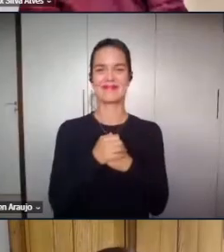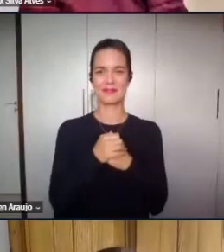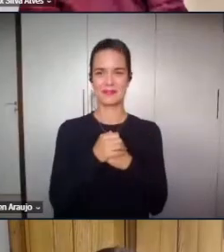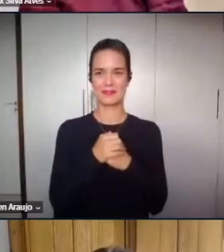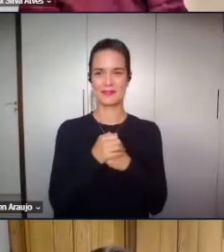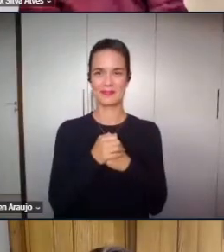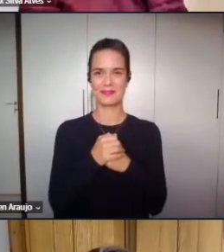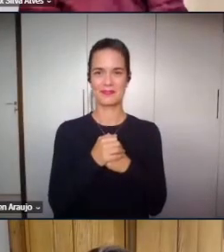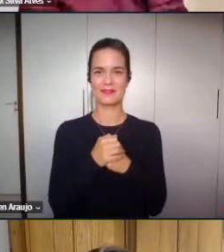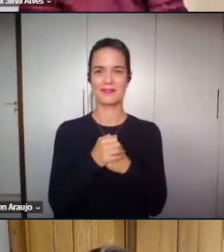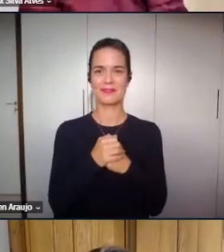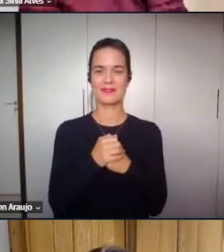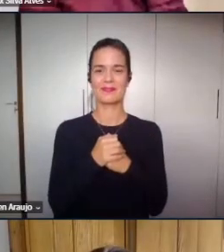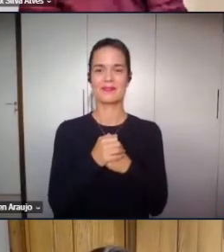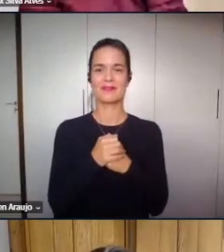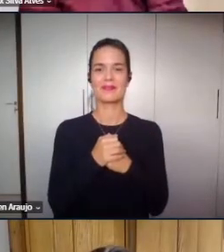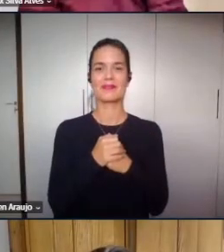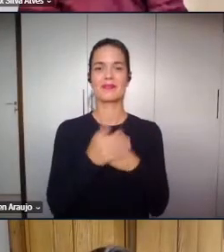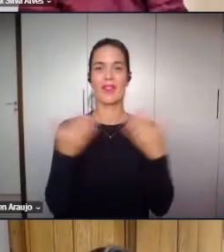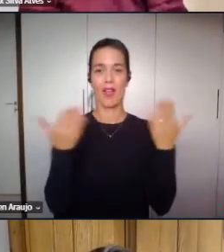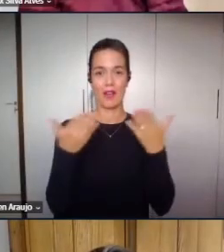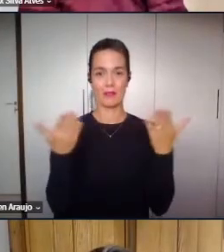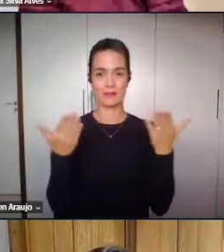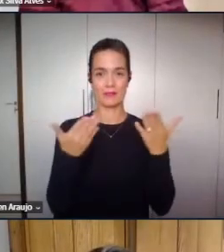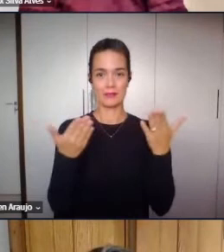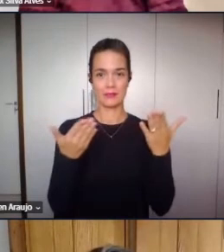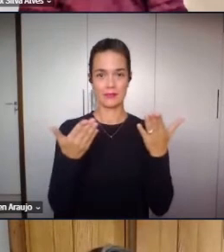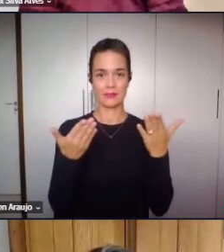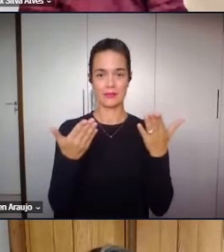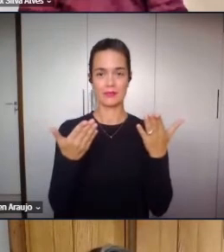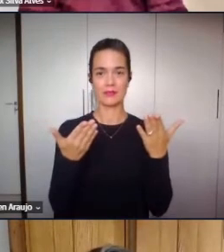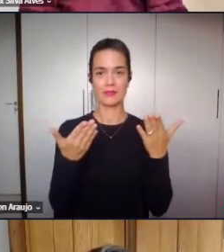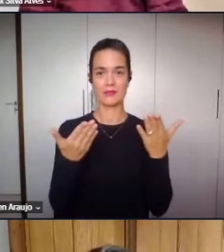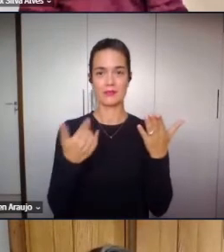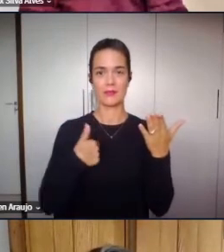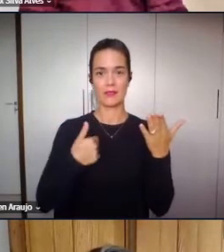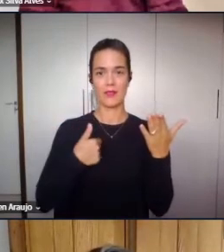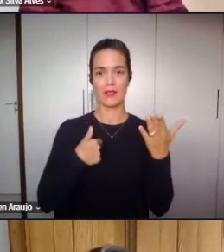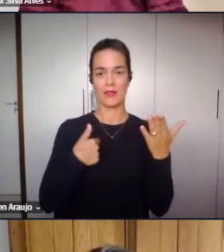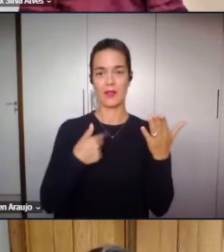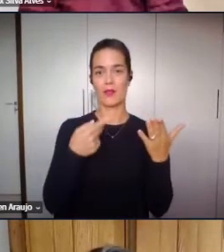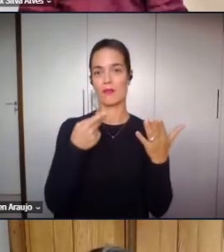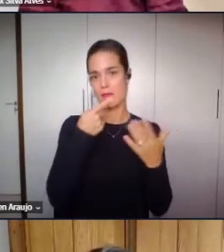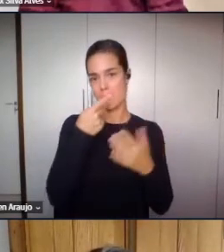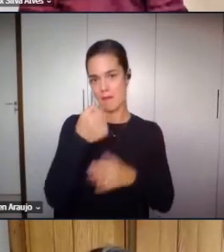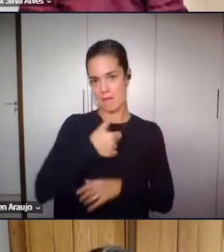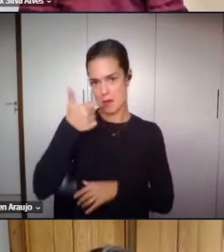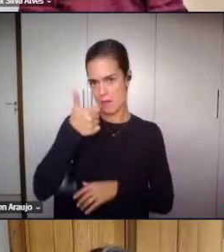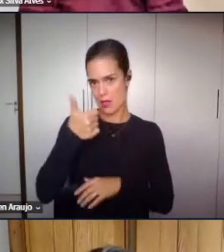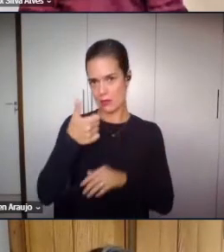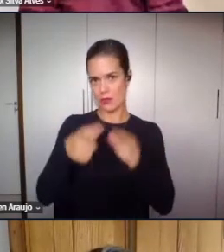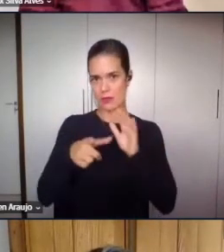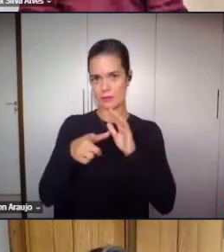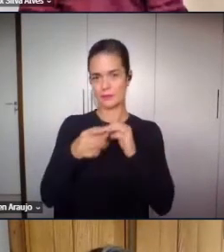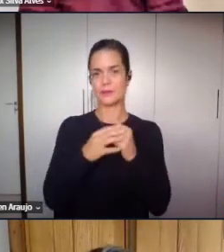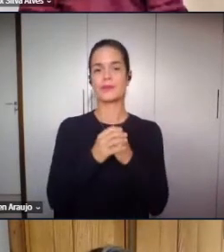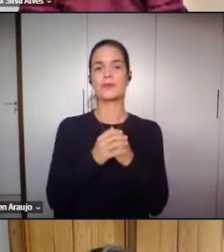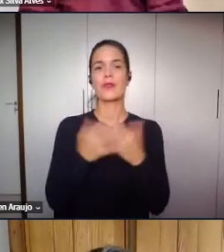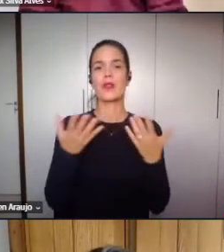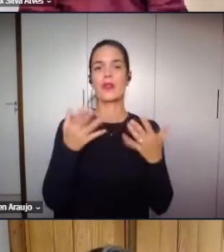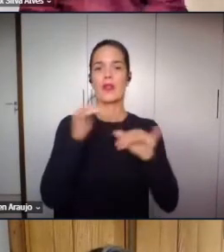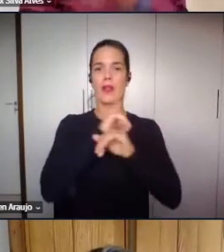Eu quero dizer, antes de passar a palavra aos membros da banca, quero dizer